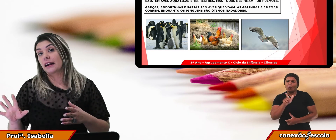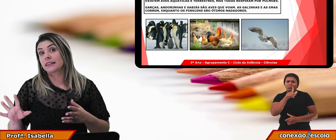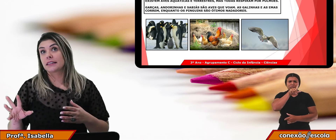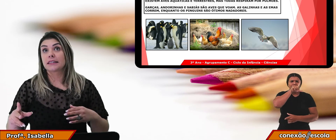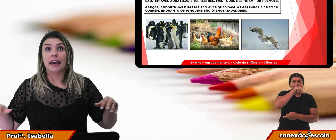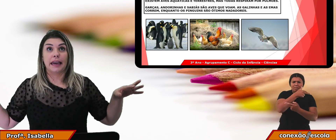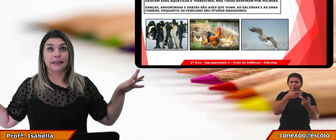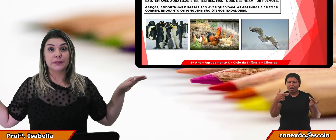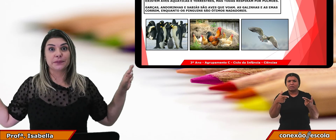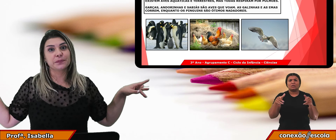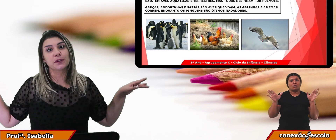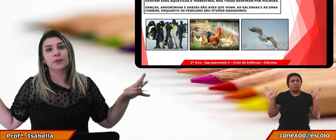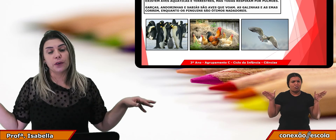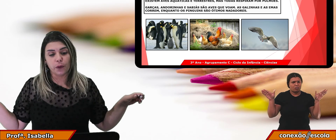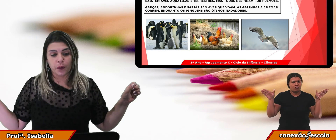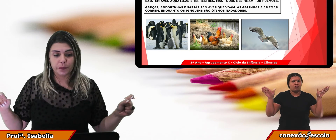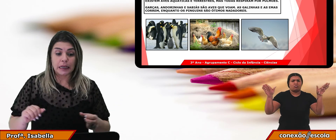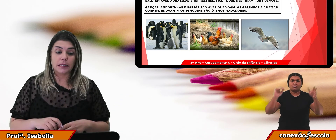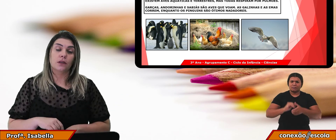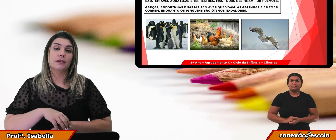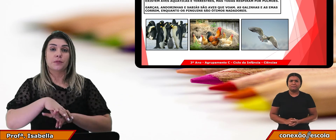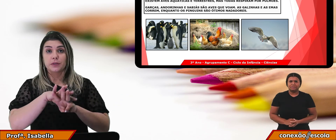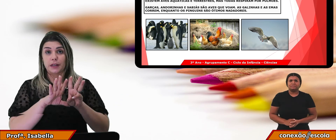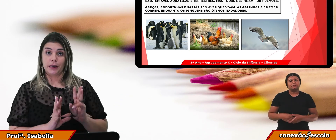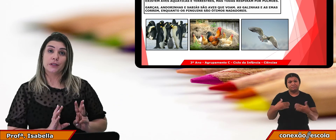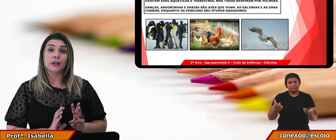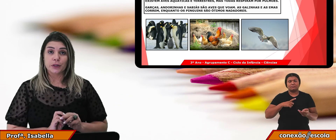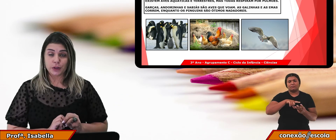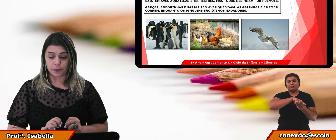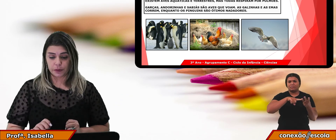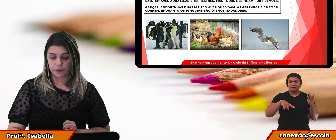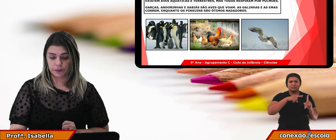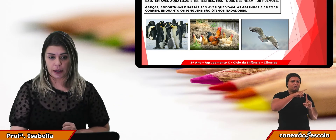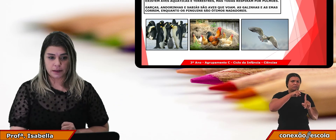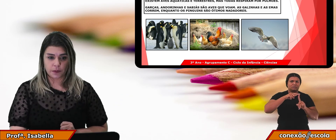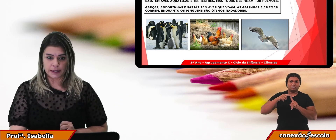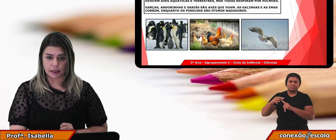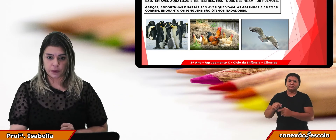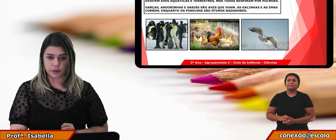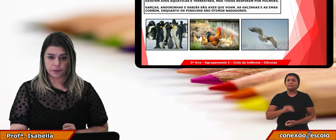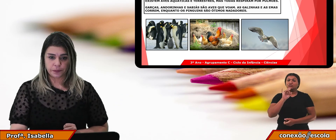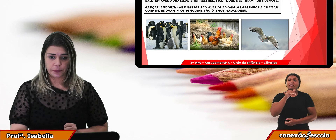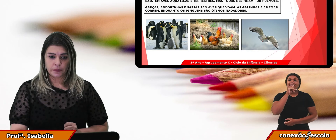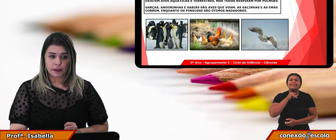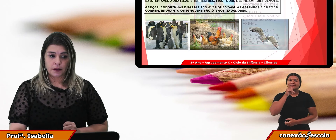as garças, elas voam. Então, nós temos os 3 tipos. Aí são